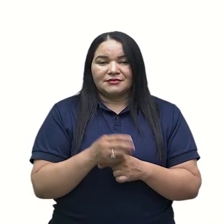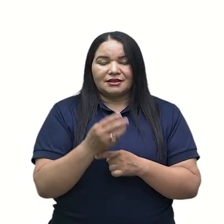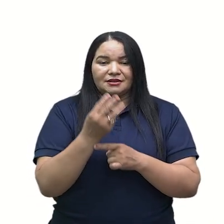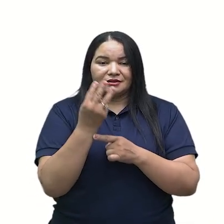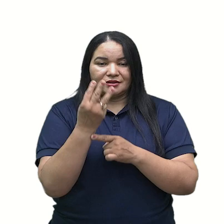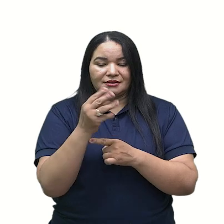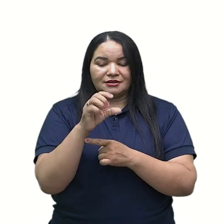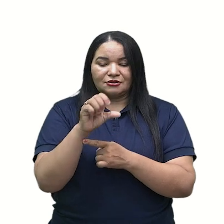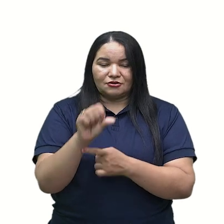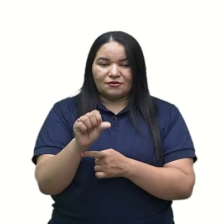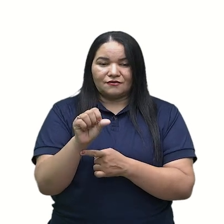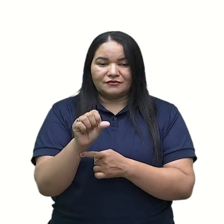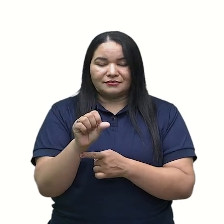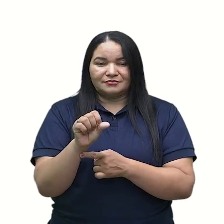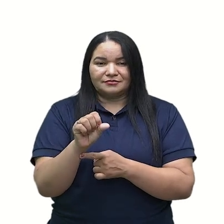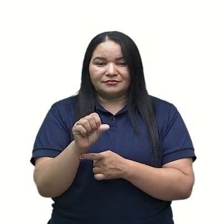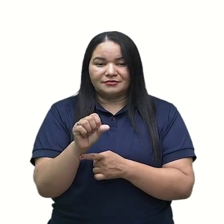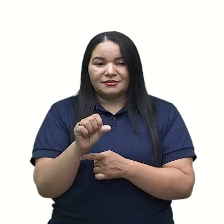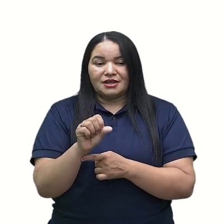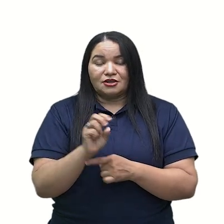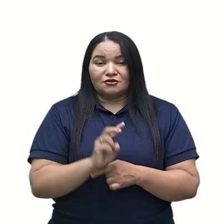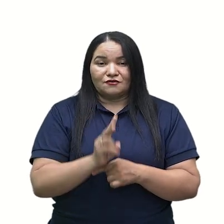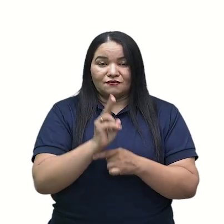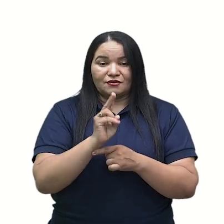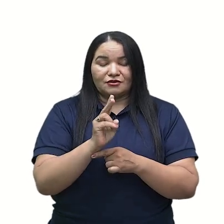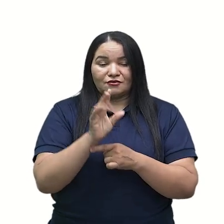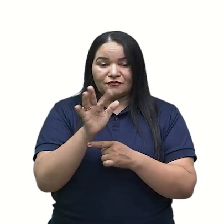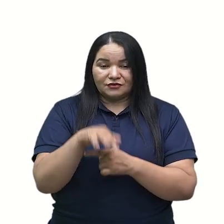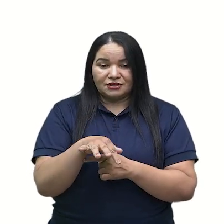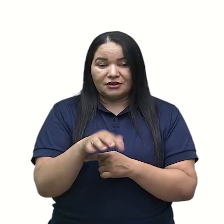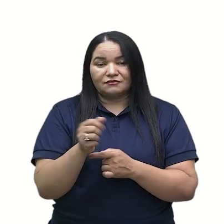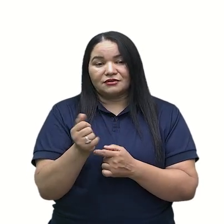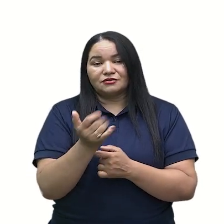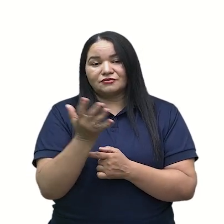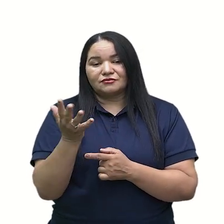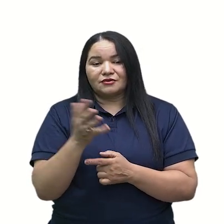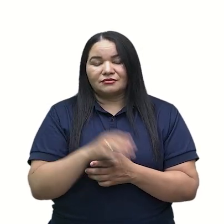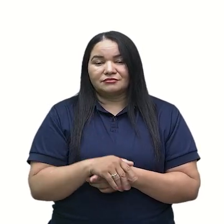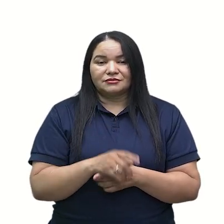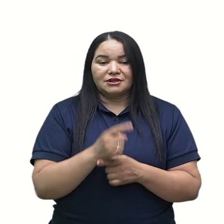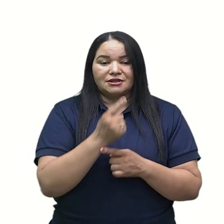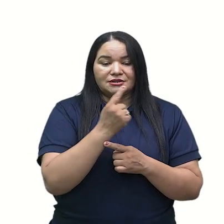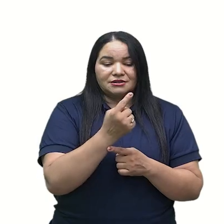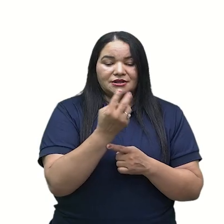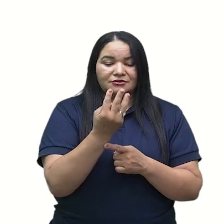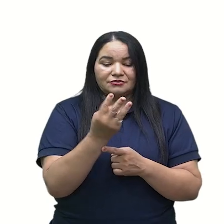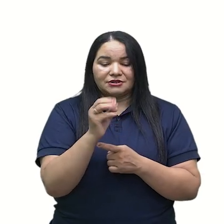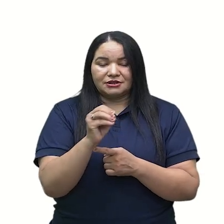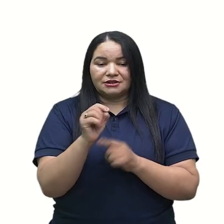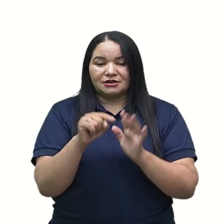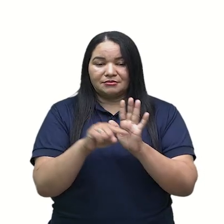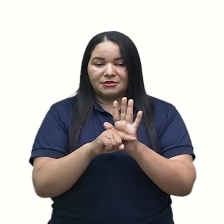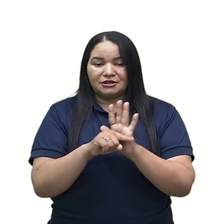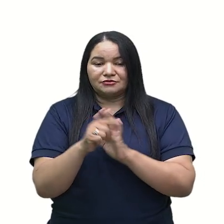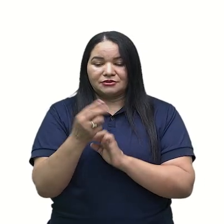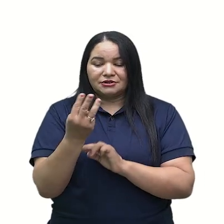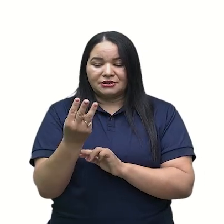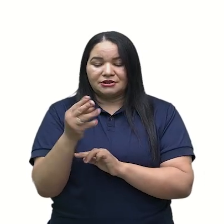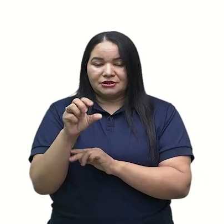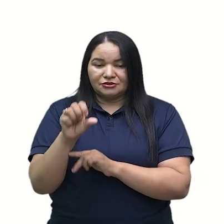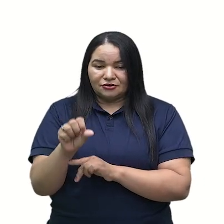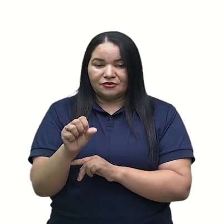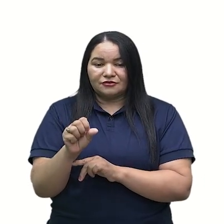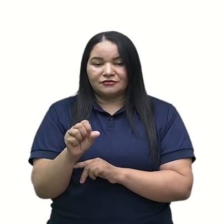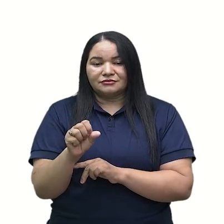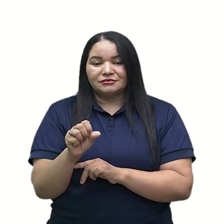39. E aí, o valor final vai ser igual a 130 menos 39, que